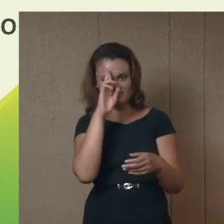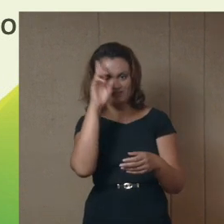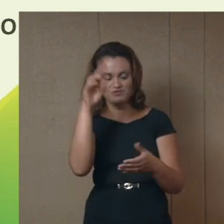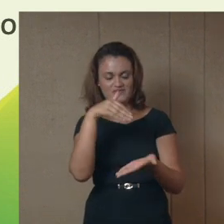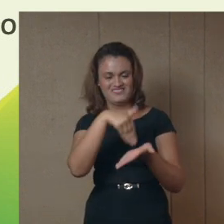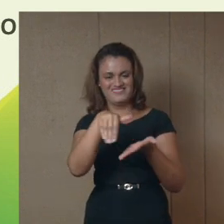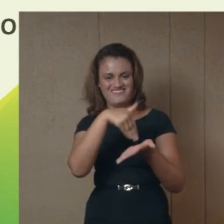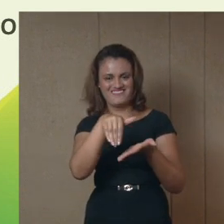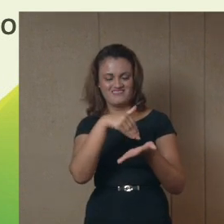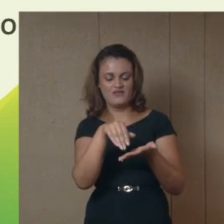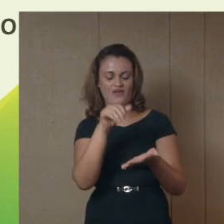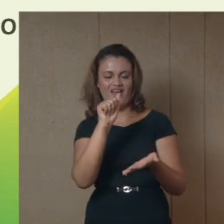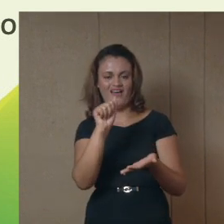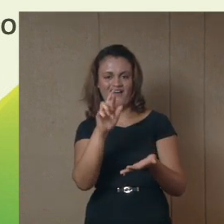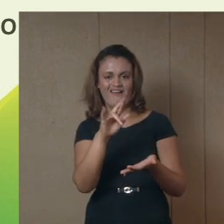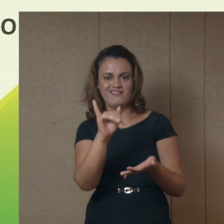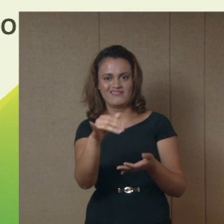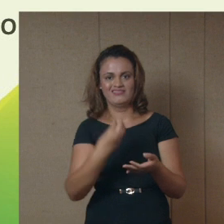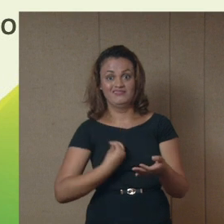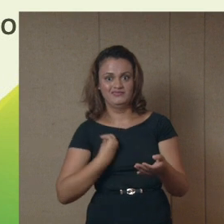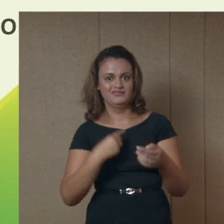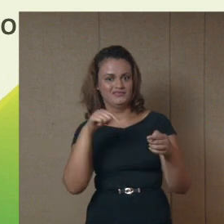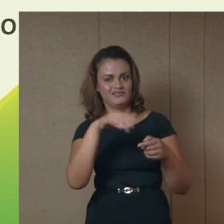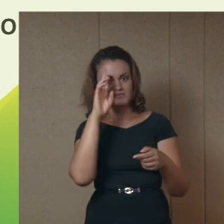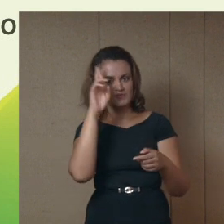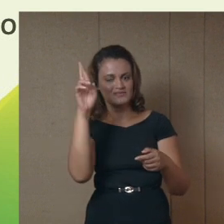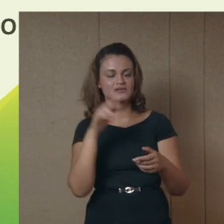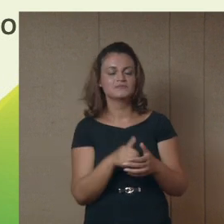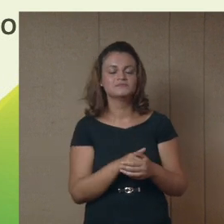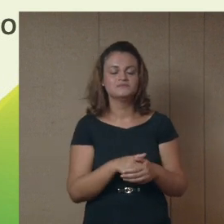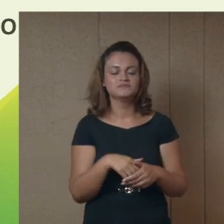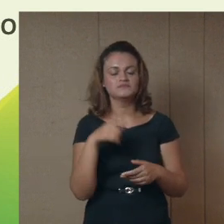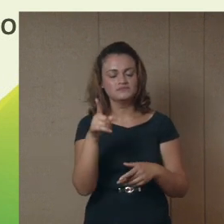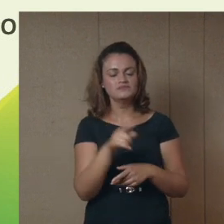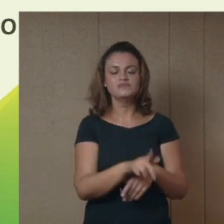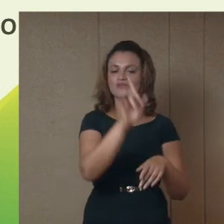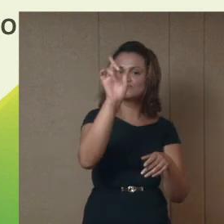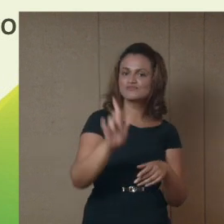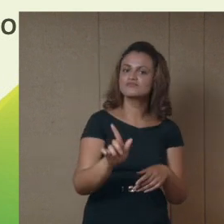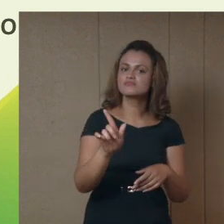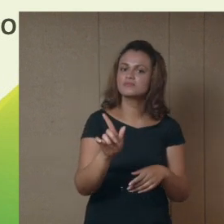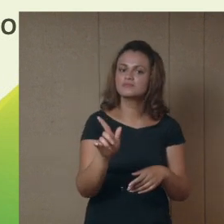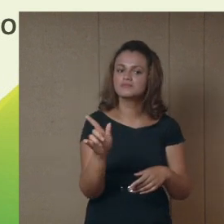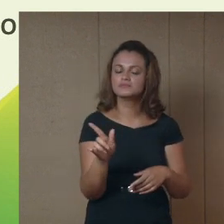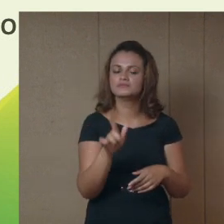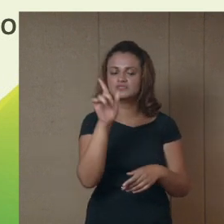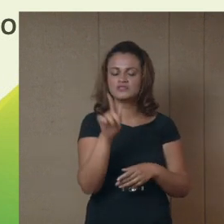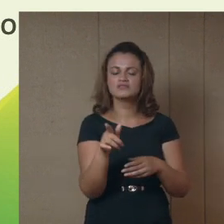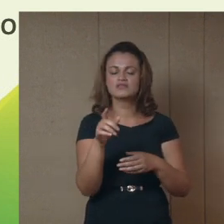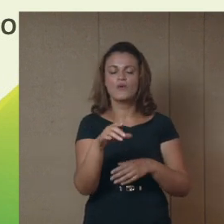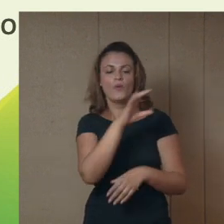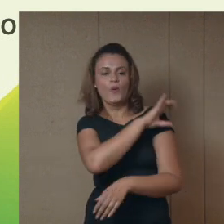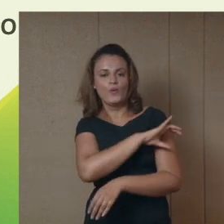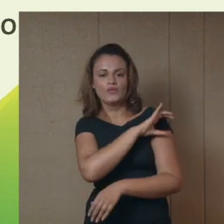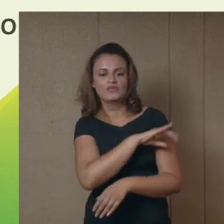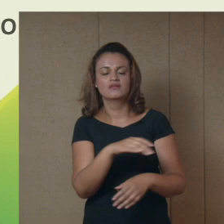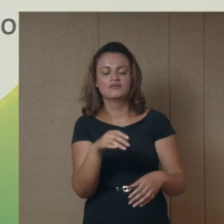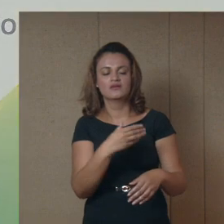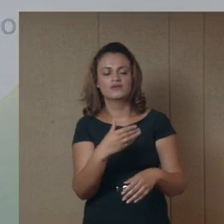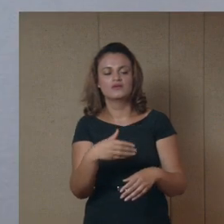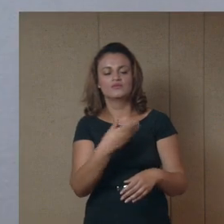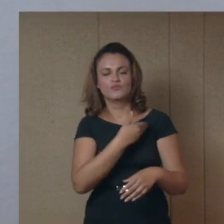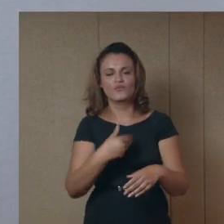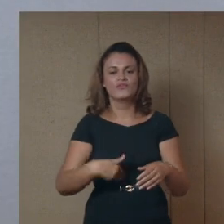brigadeiro faria então essa é a relação entre uma gestão coordenada do governo